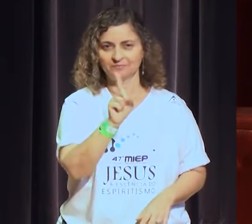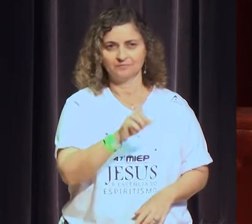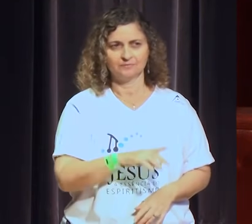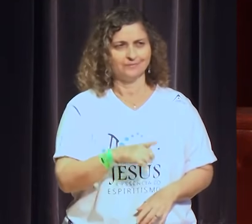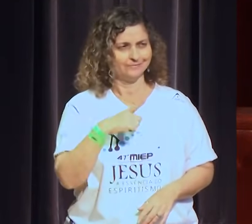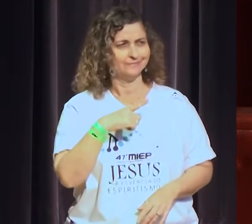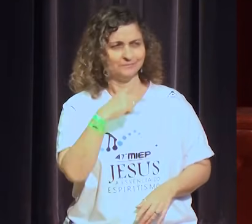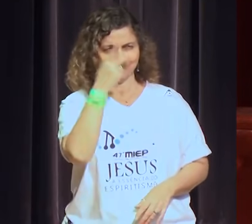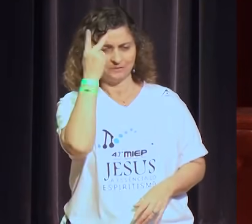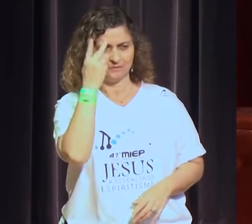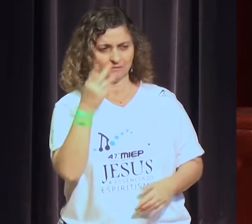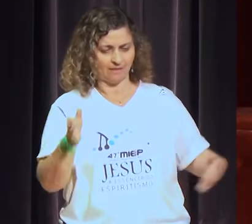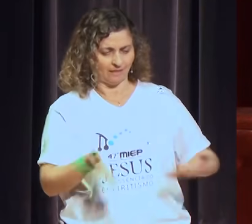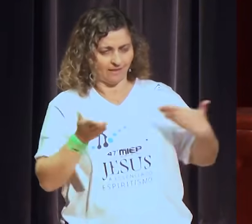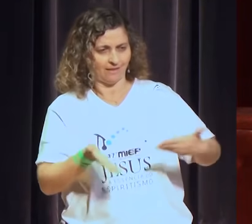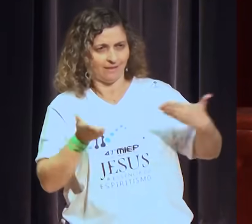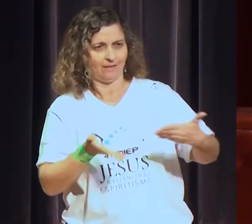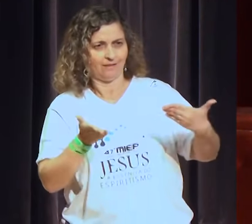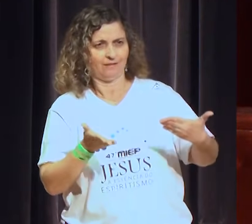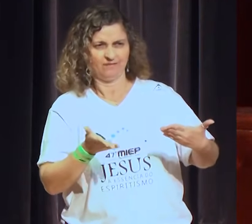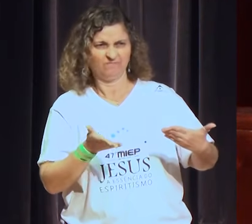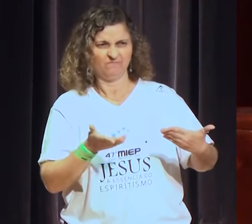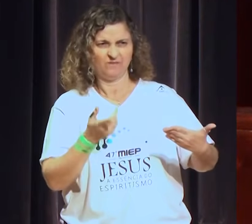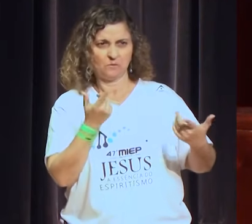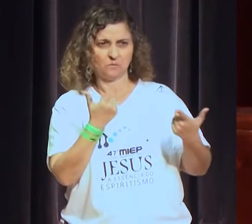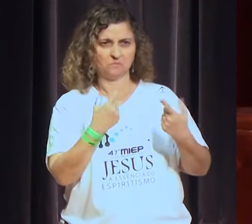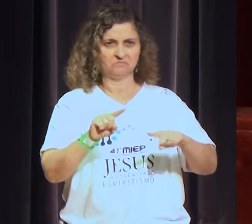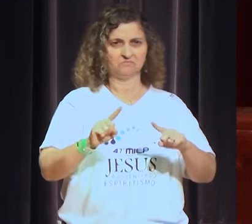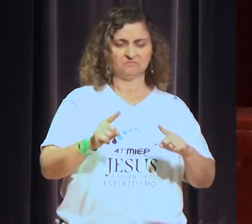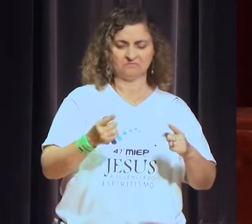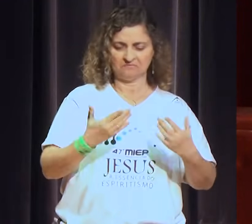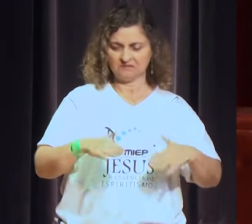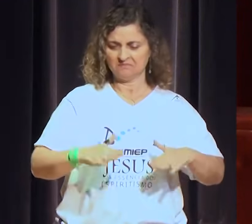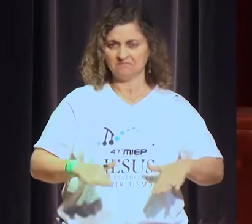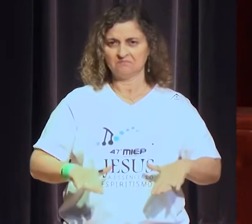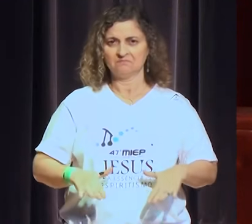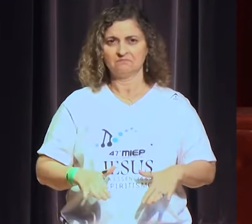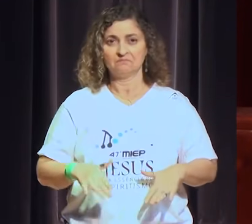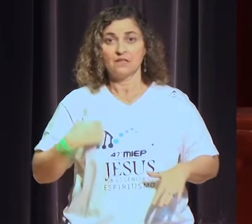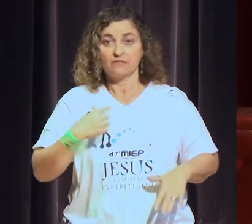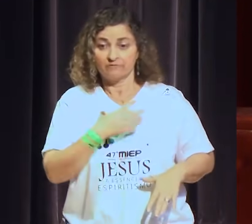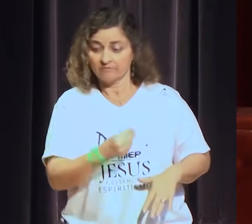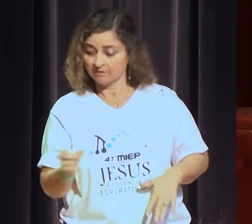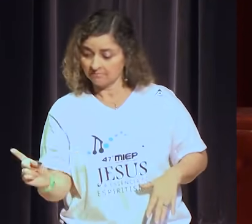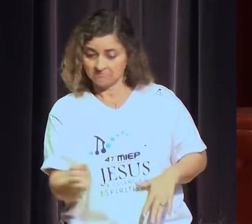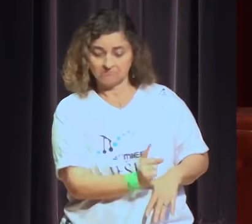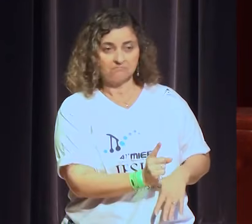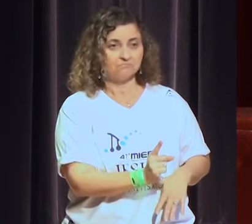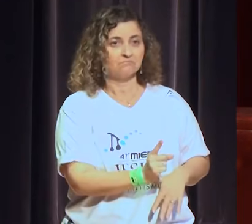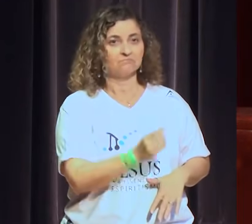Tem pessoas assim, né? São coaches motivacionais. Né?